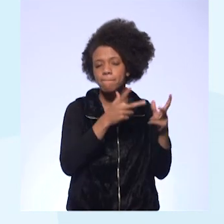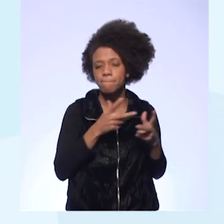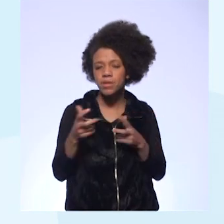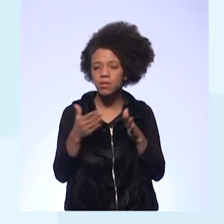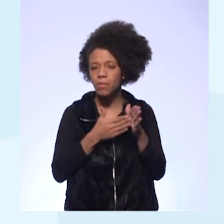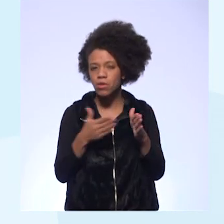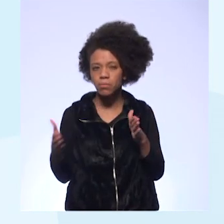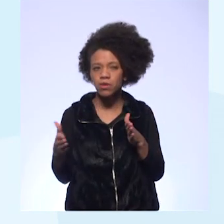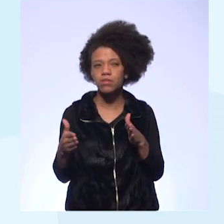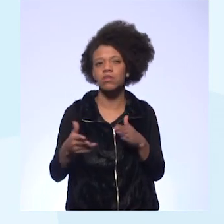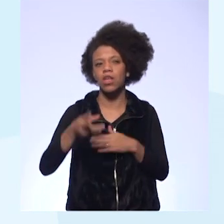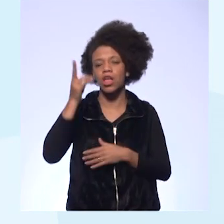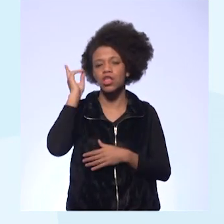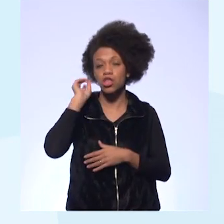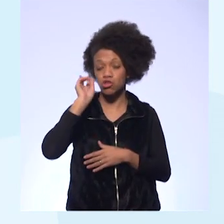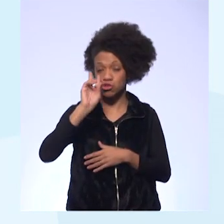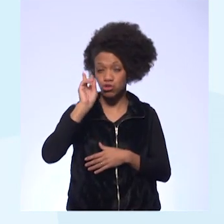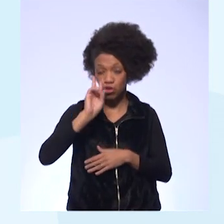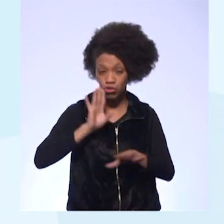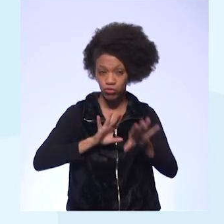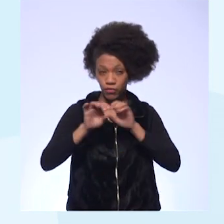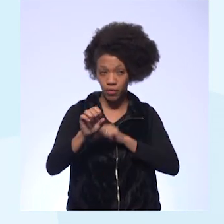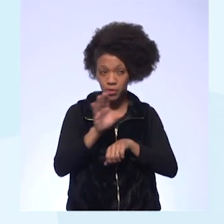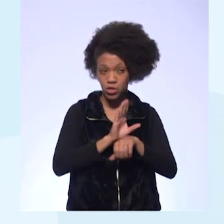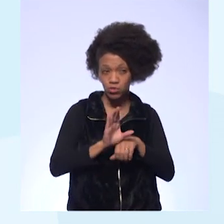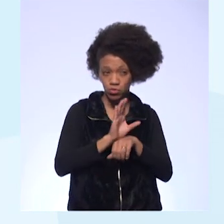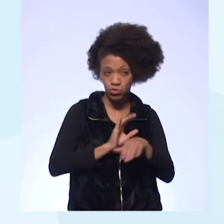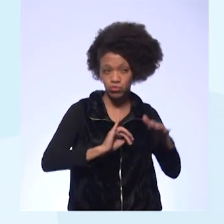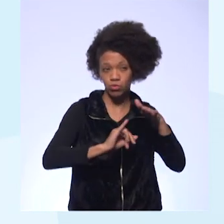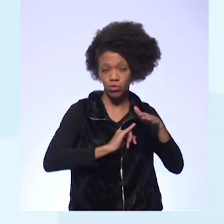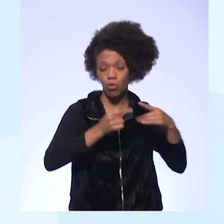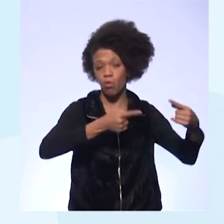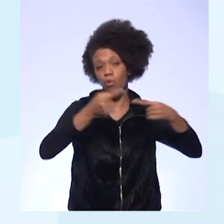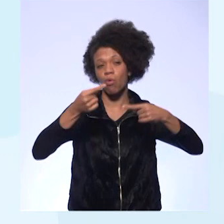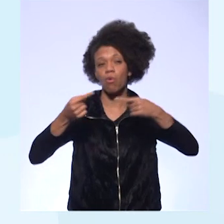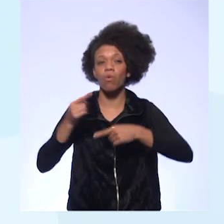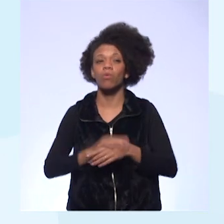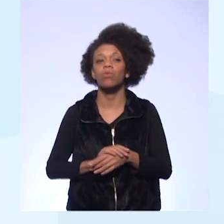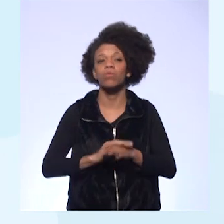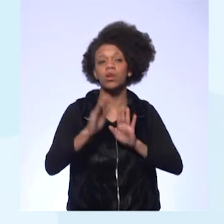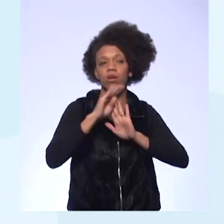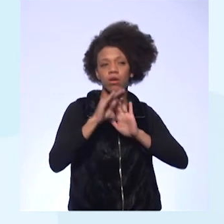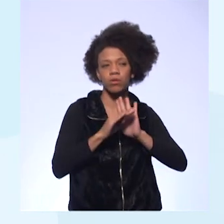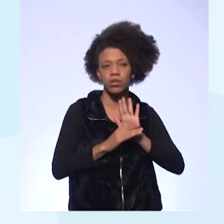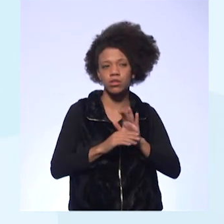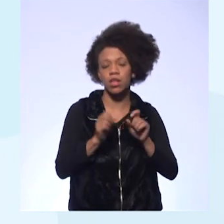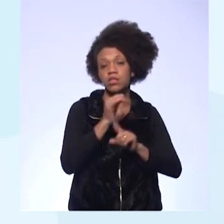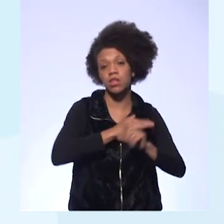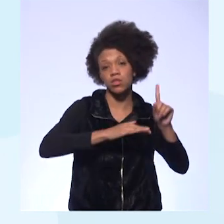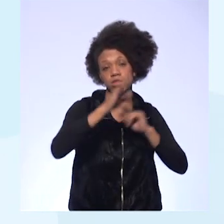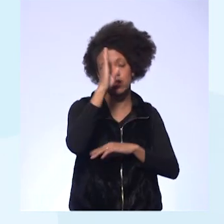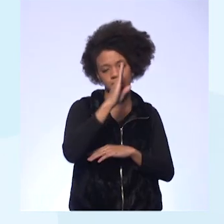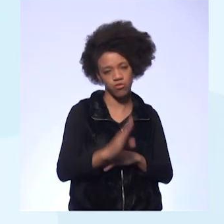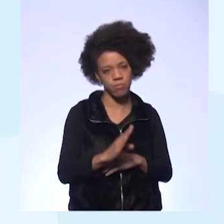os processos históricos de formação das instituições sociais e políticas regulamentadoras da